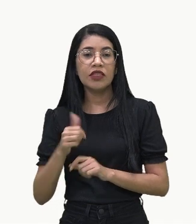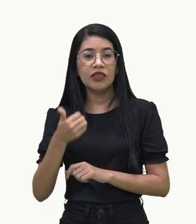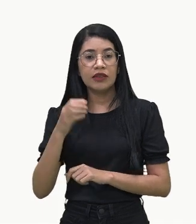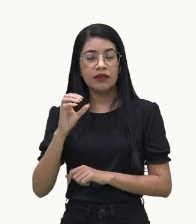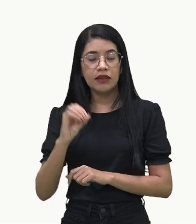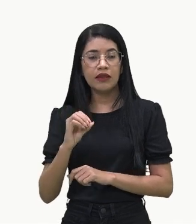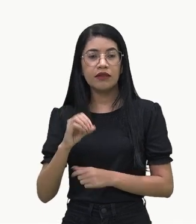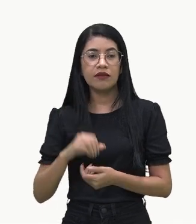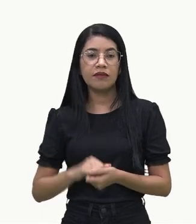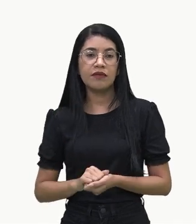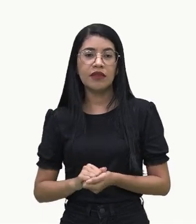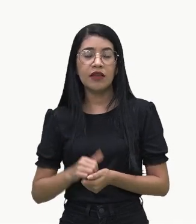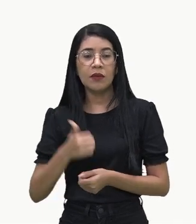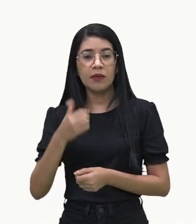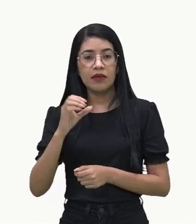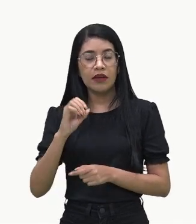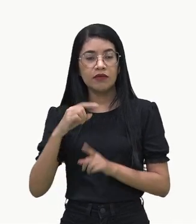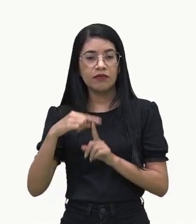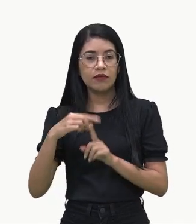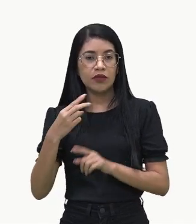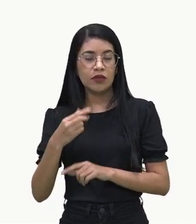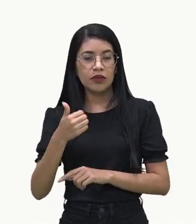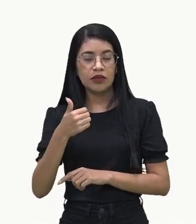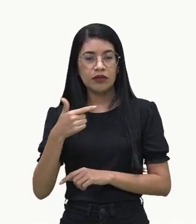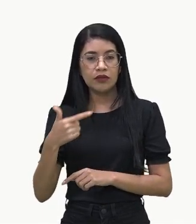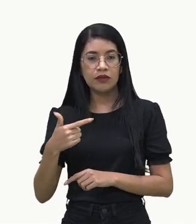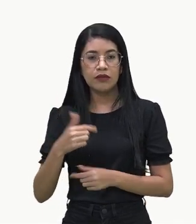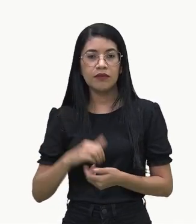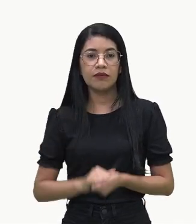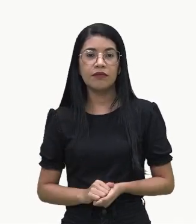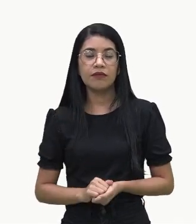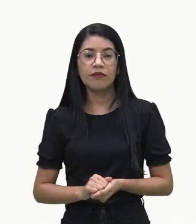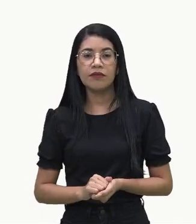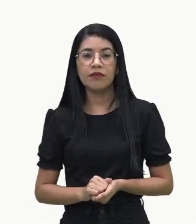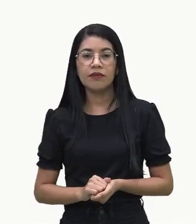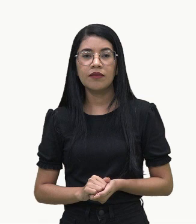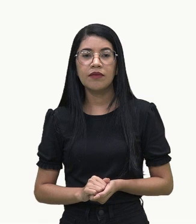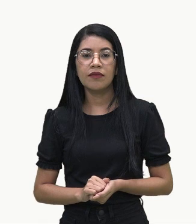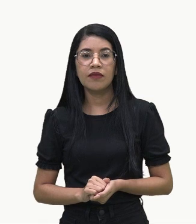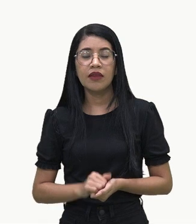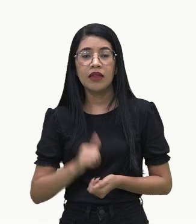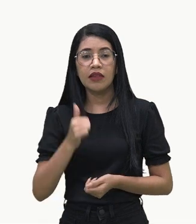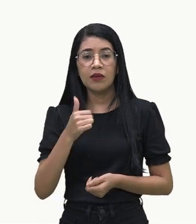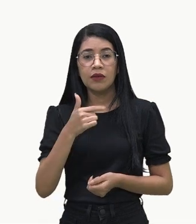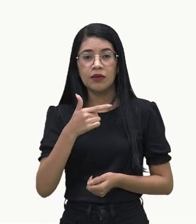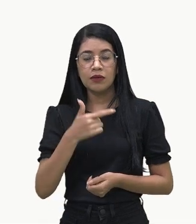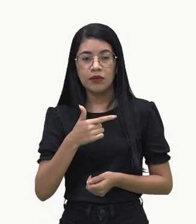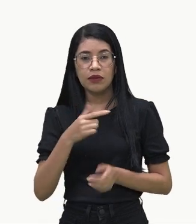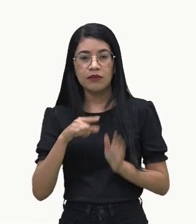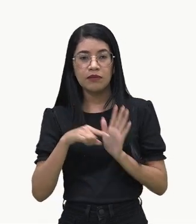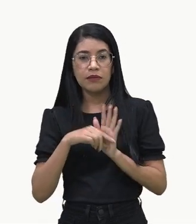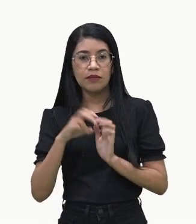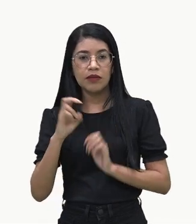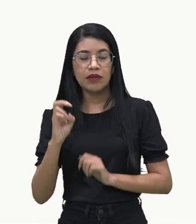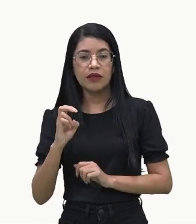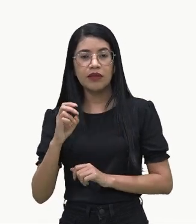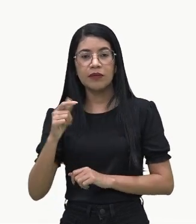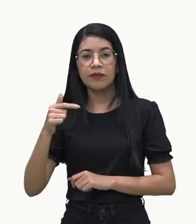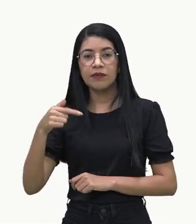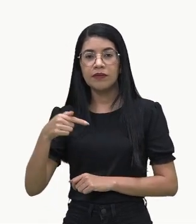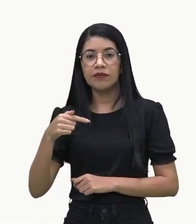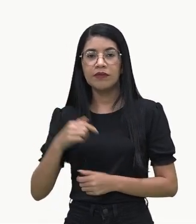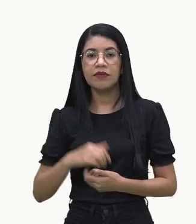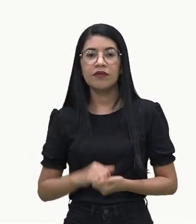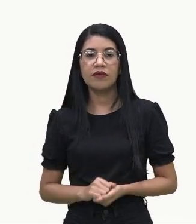de 10. 10 mais 2, 12. Não esqueça disso. 12 menos o 5,